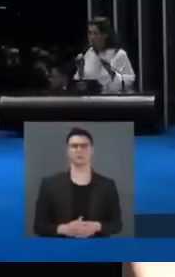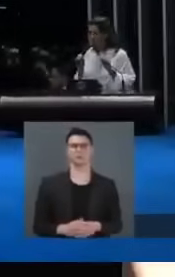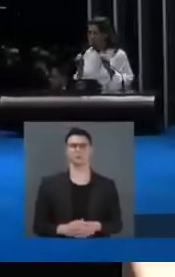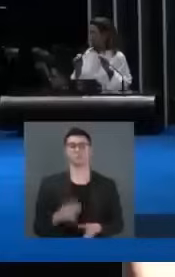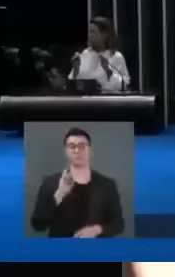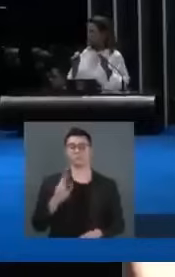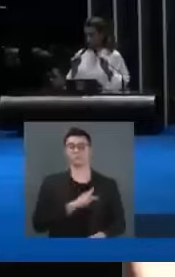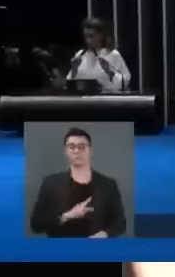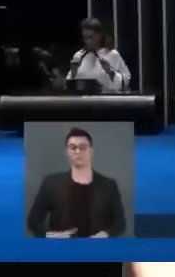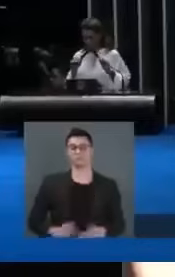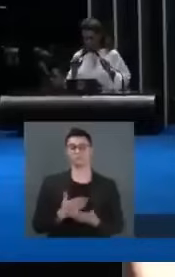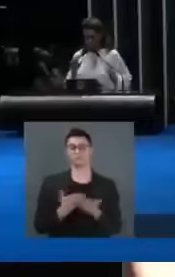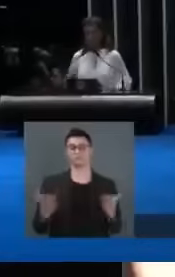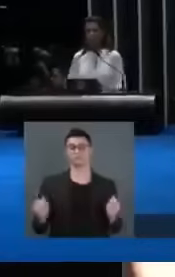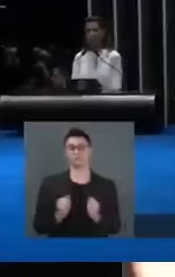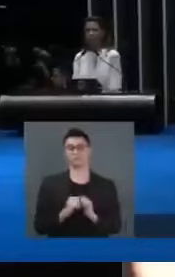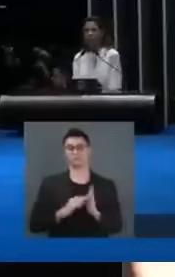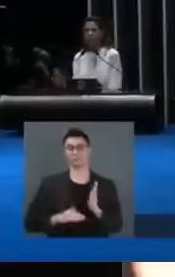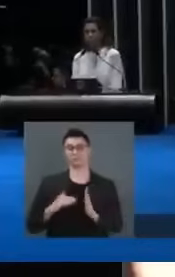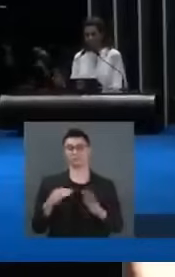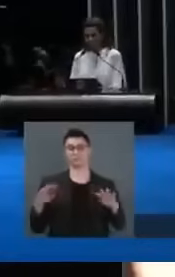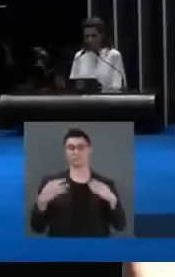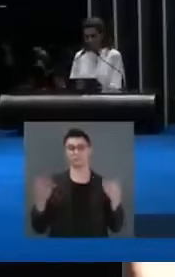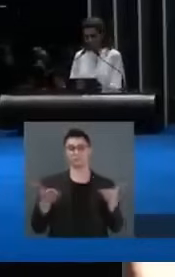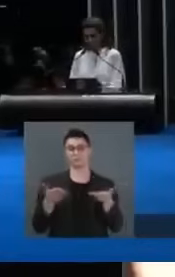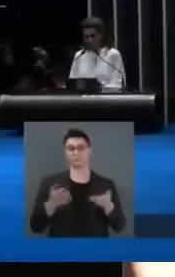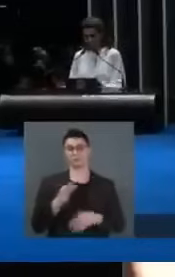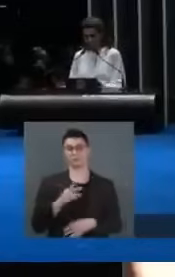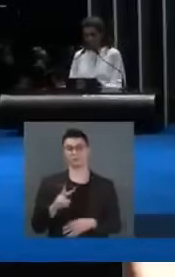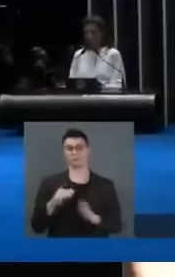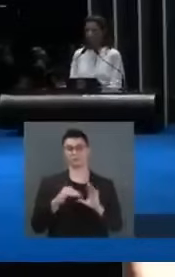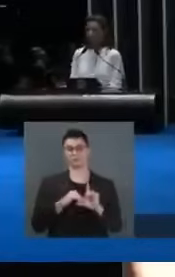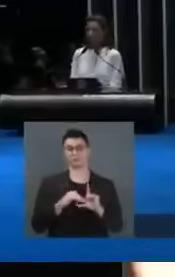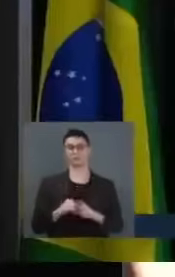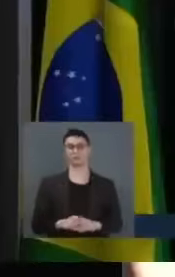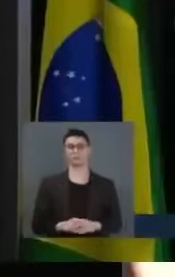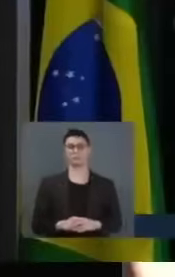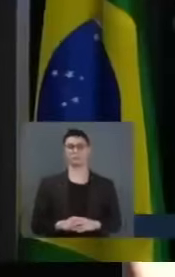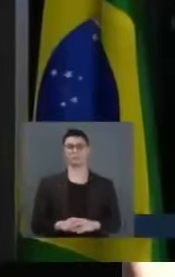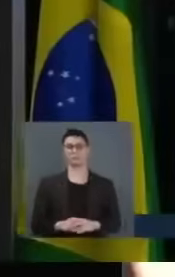Senhor presidente, caros colegas, todos que nos assistem,